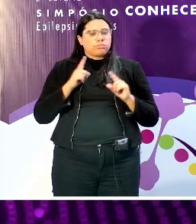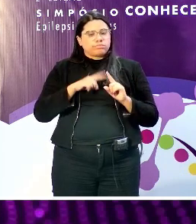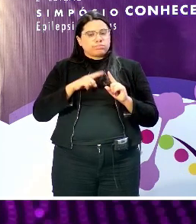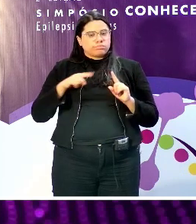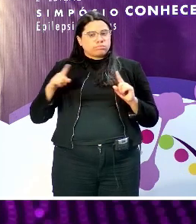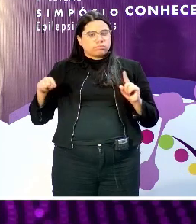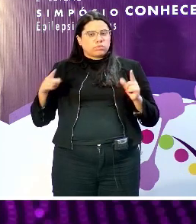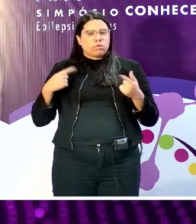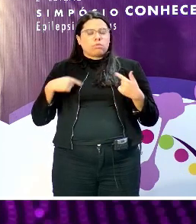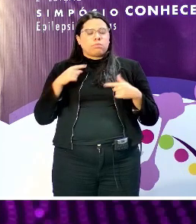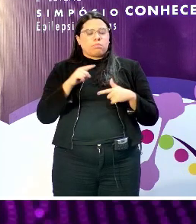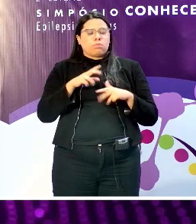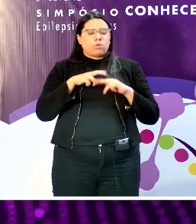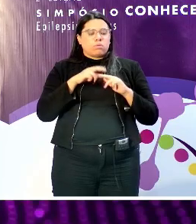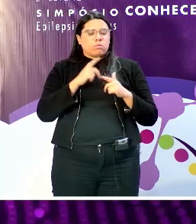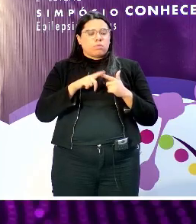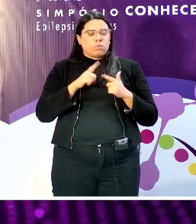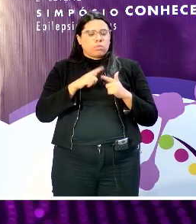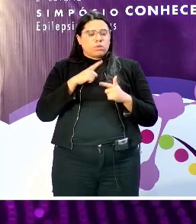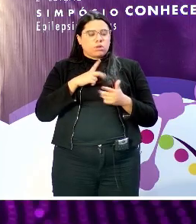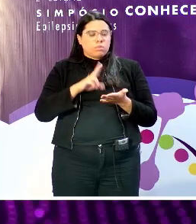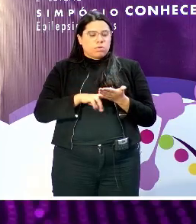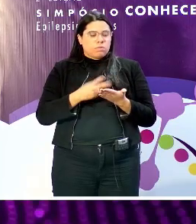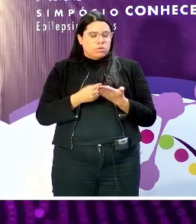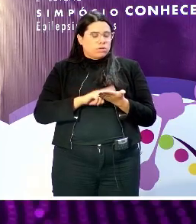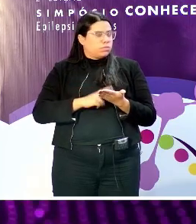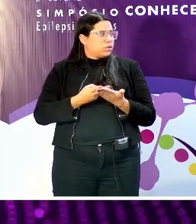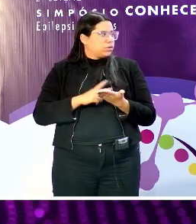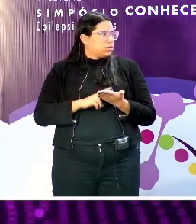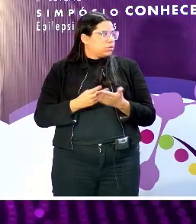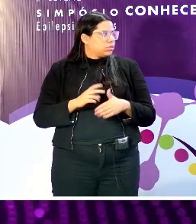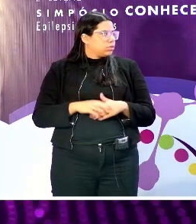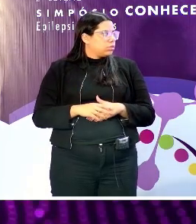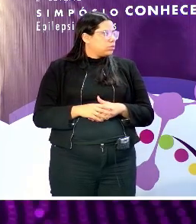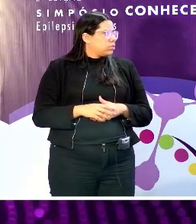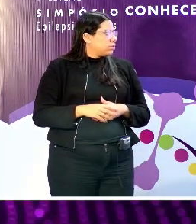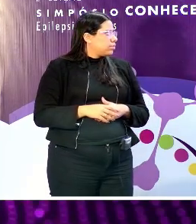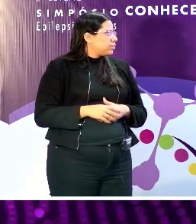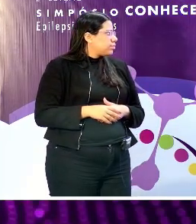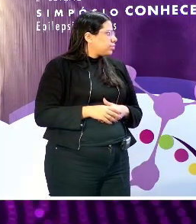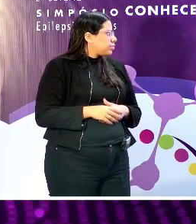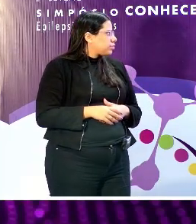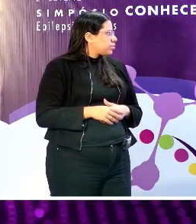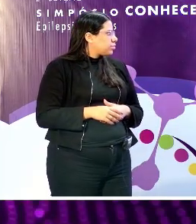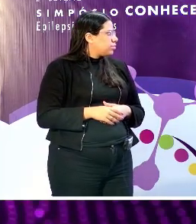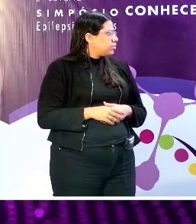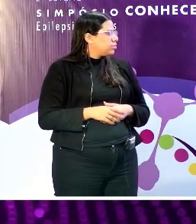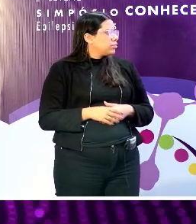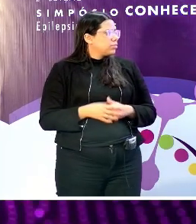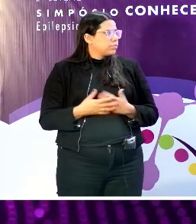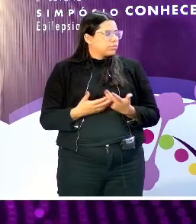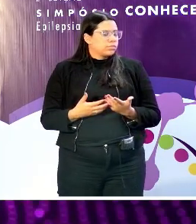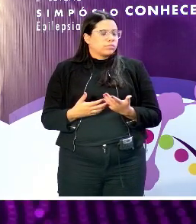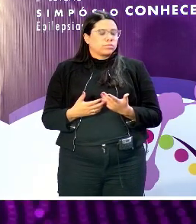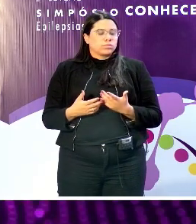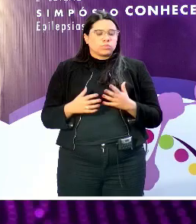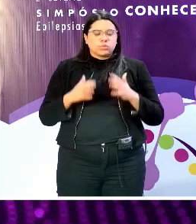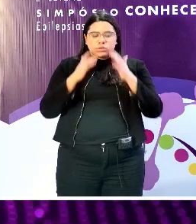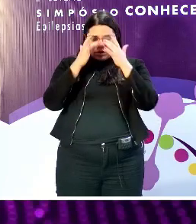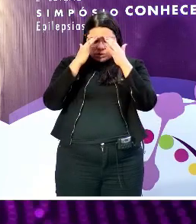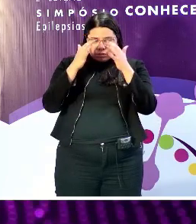nele que está o problema quando a gente tem uma epilepsia generalizada. Num estado normal, né, num cérebro que